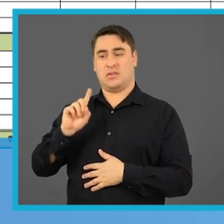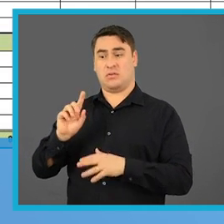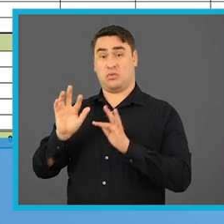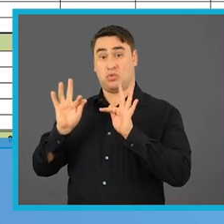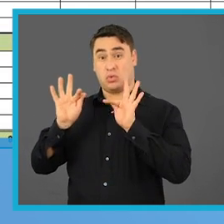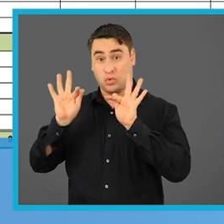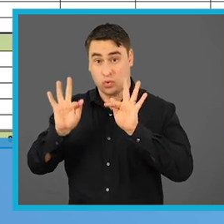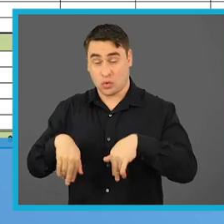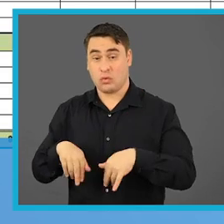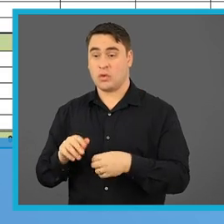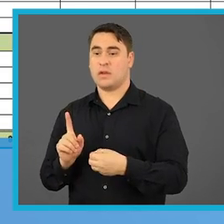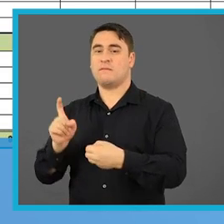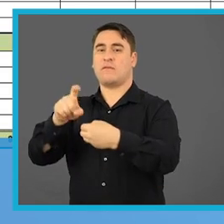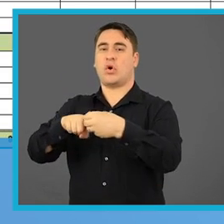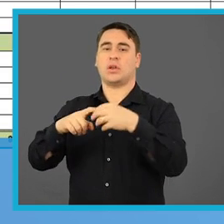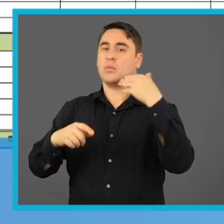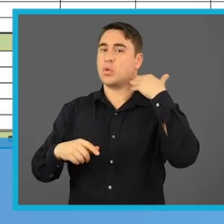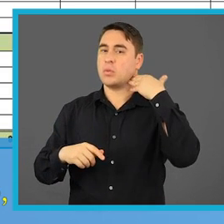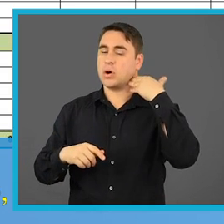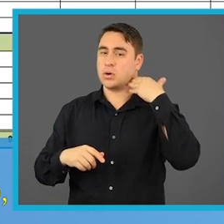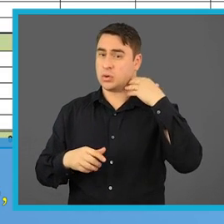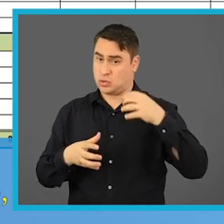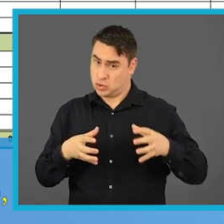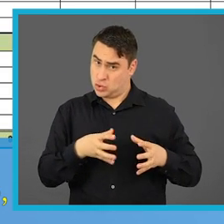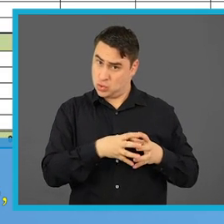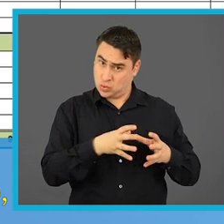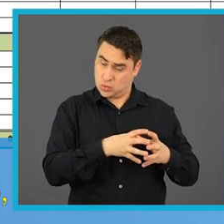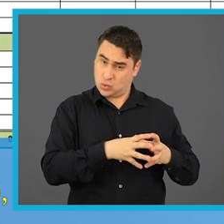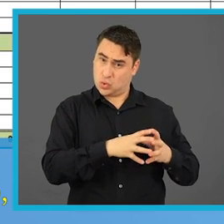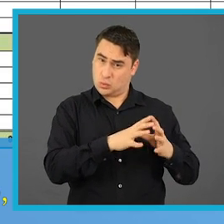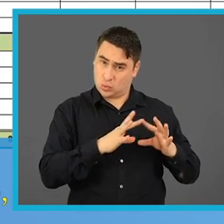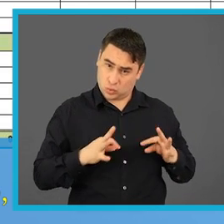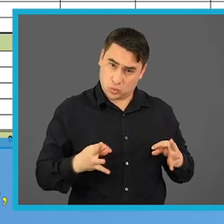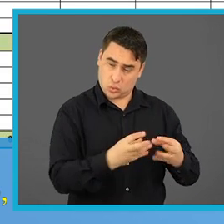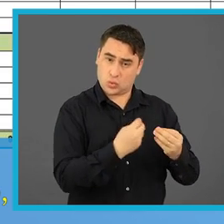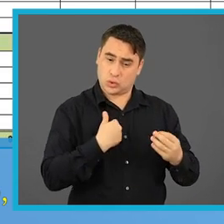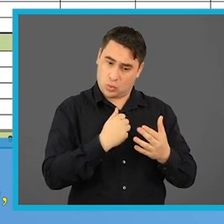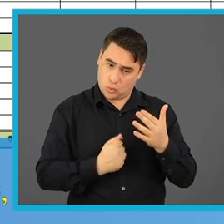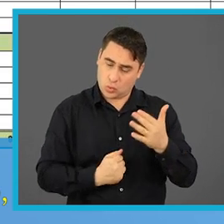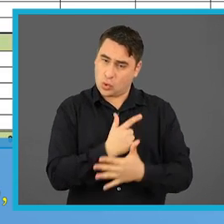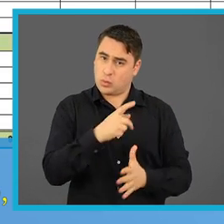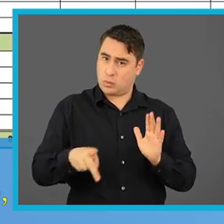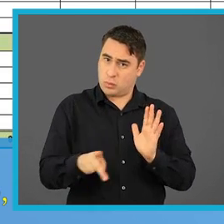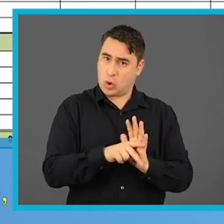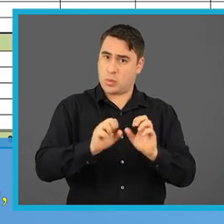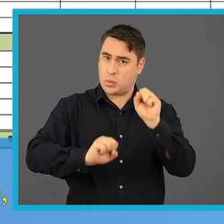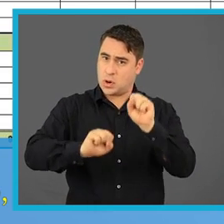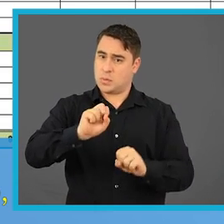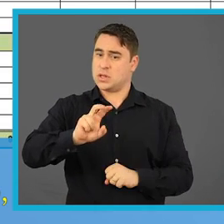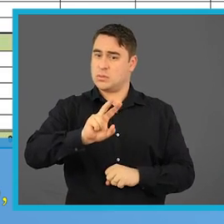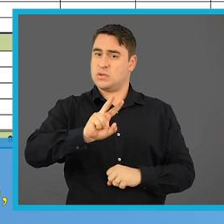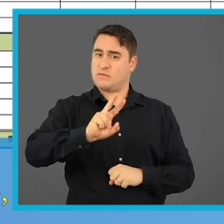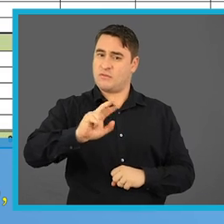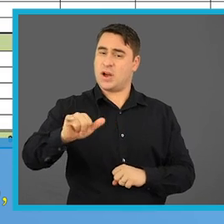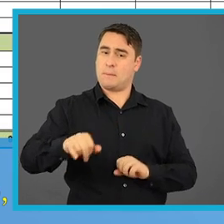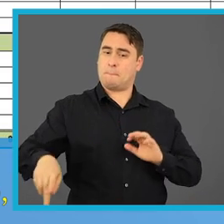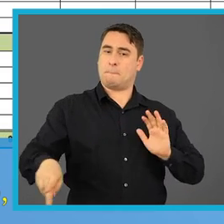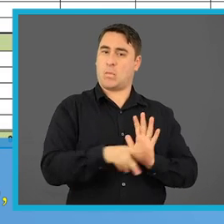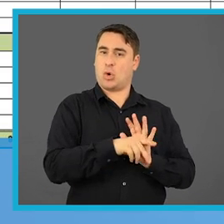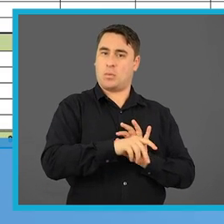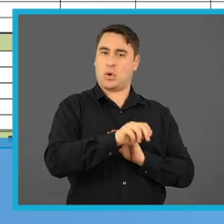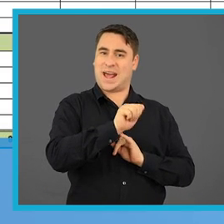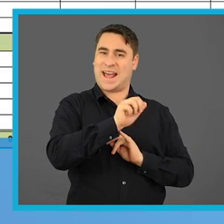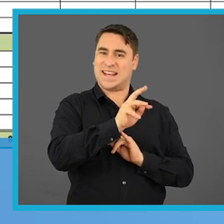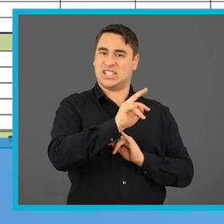Ao final do pagamento ele volta para o banco. Já neste grupo é tudo aquilo que eu compro para a empresa e vai se tornar um ativo